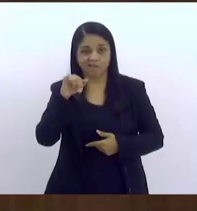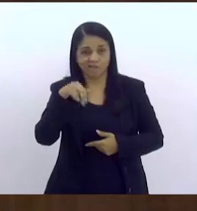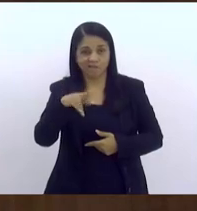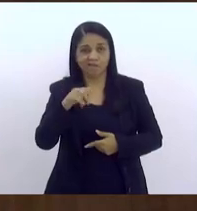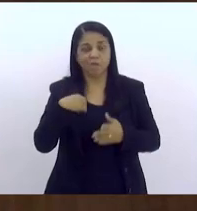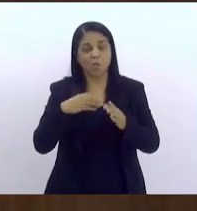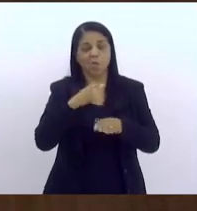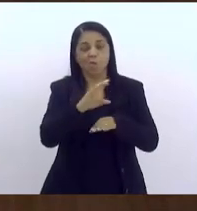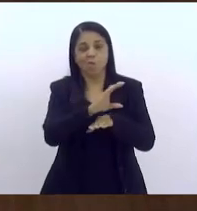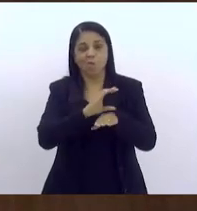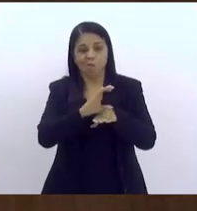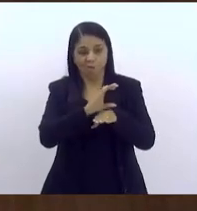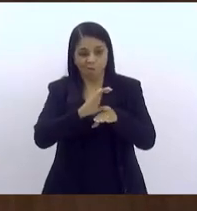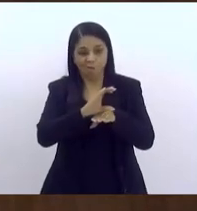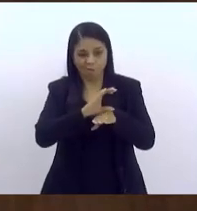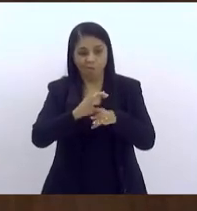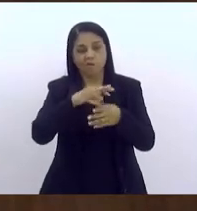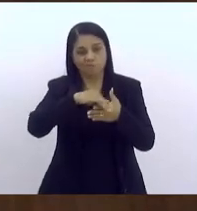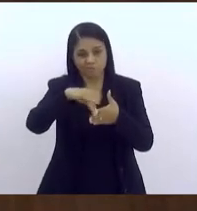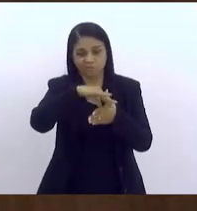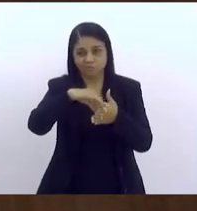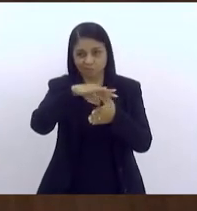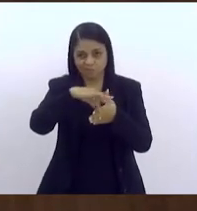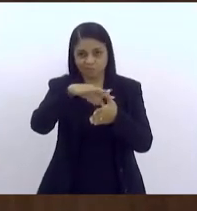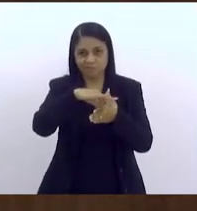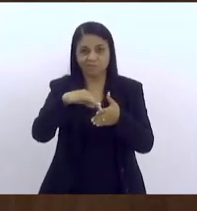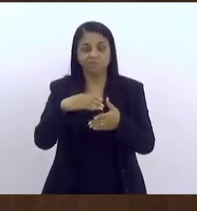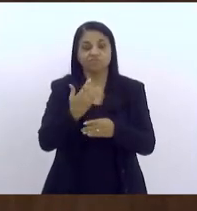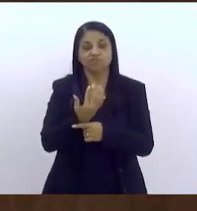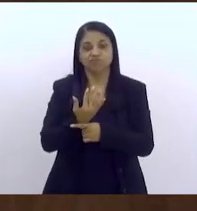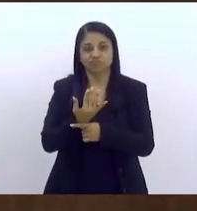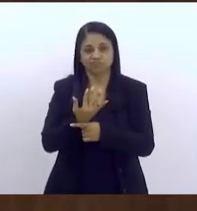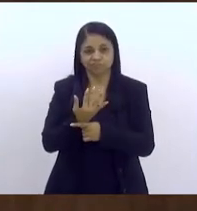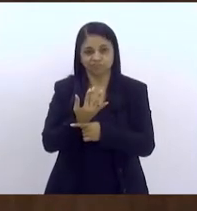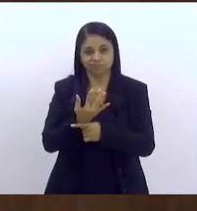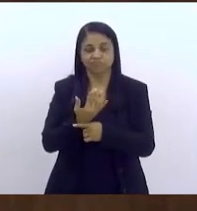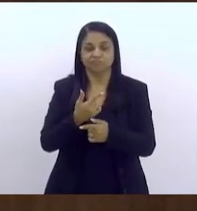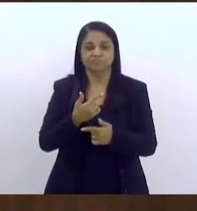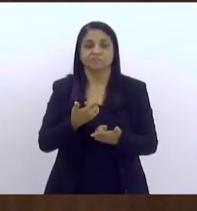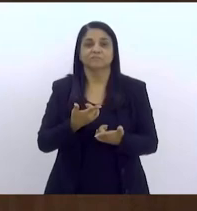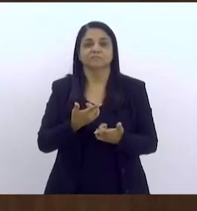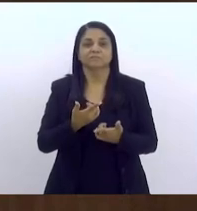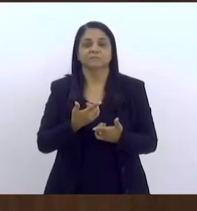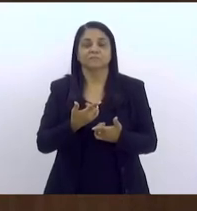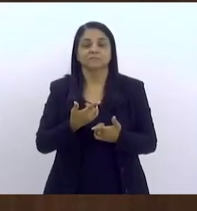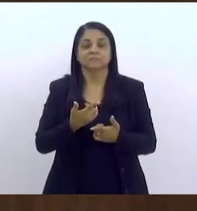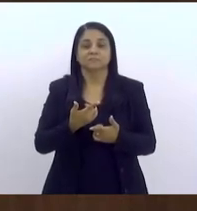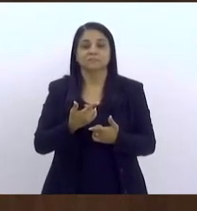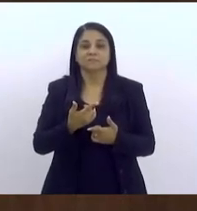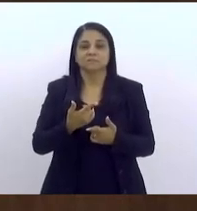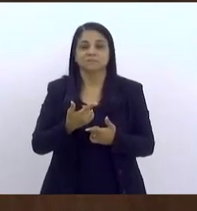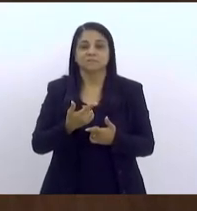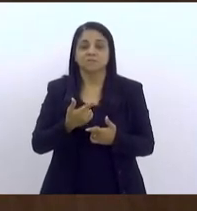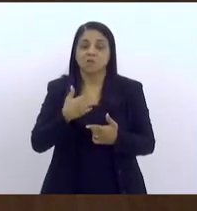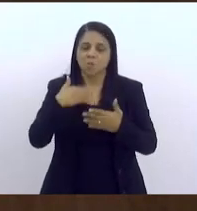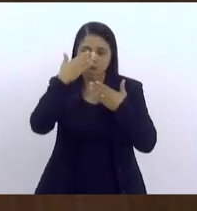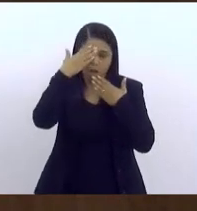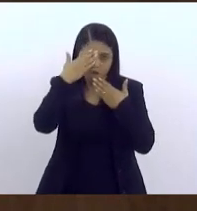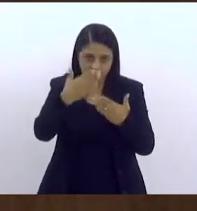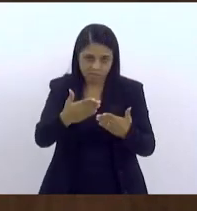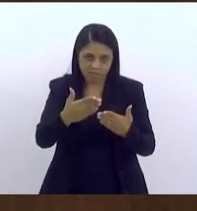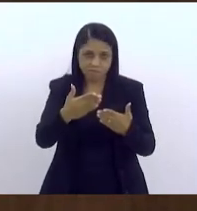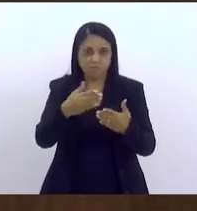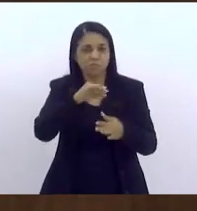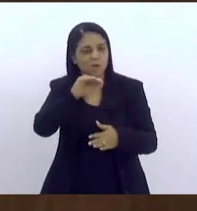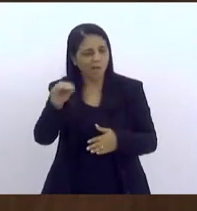tutelar do sexto Conselho Tutelar de Duque de Caxias primeiramente eu agradeço a todos por